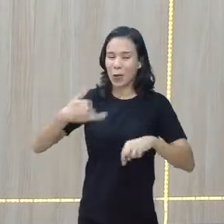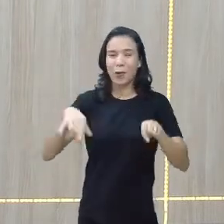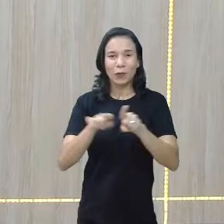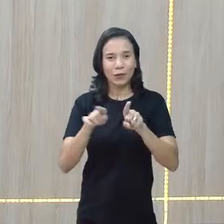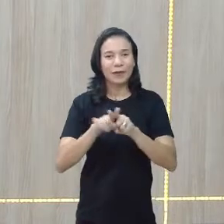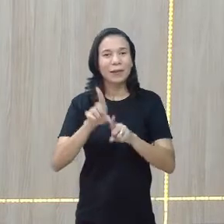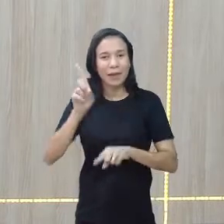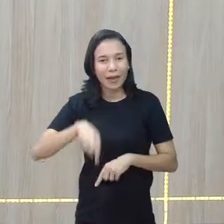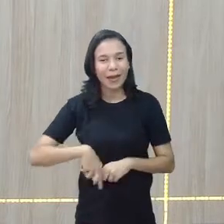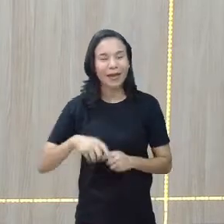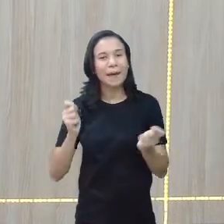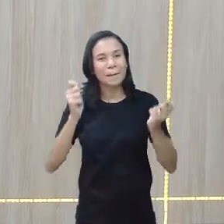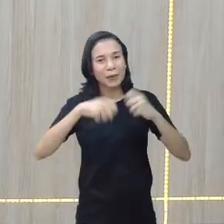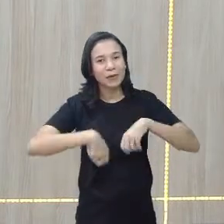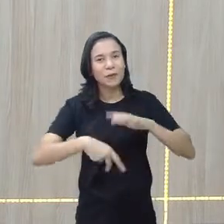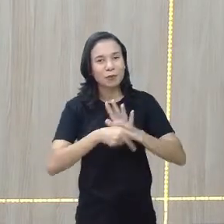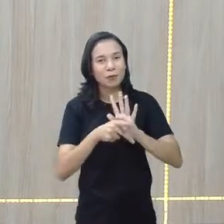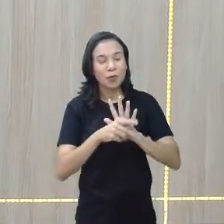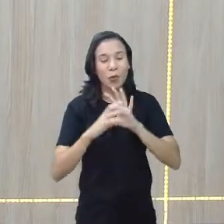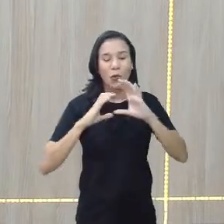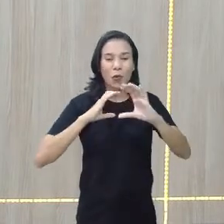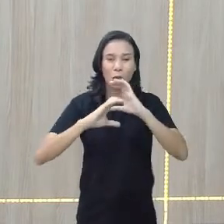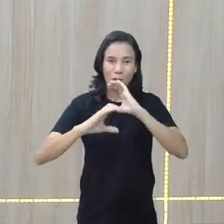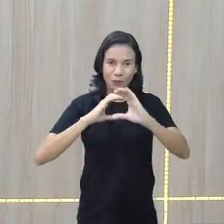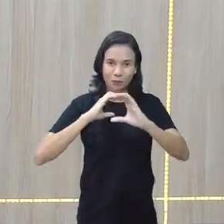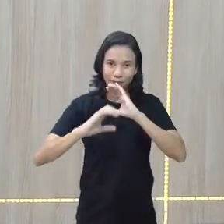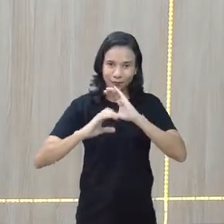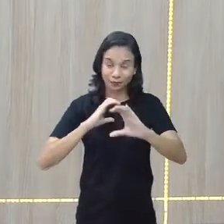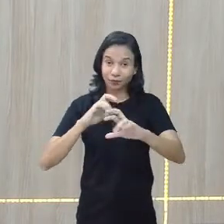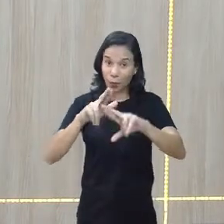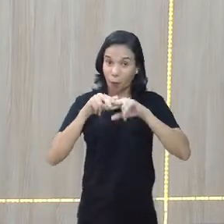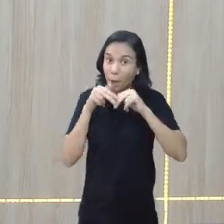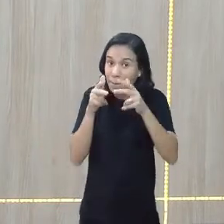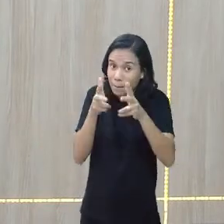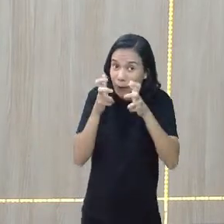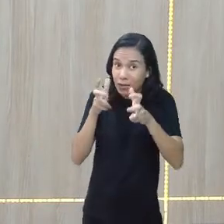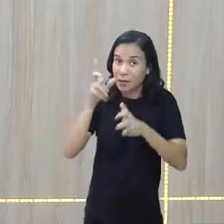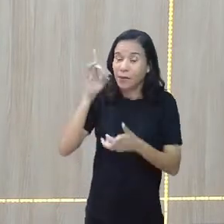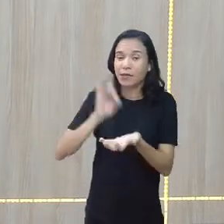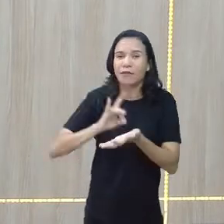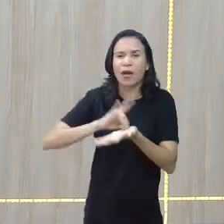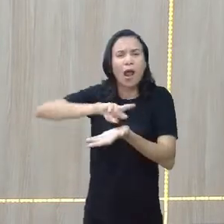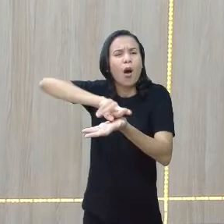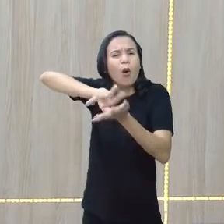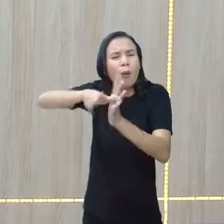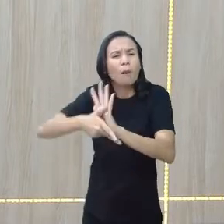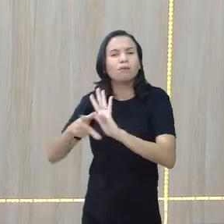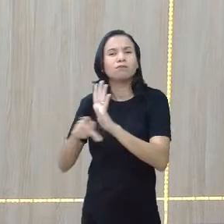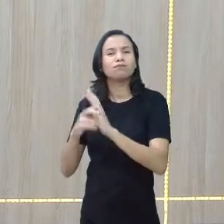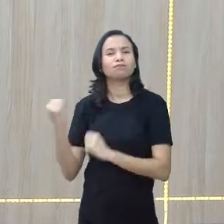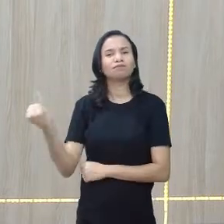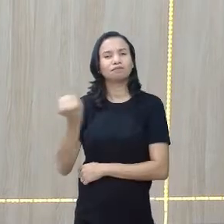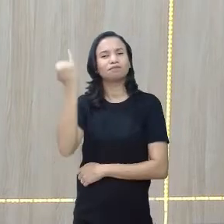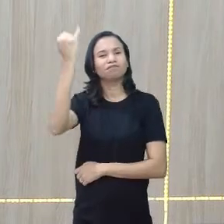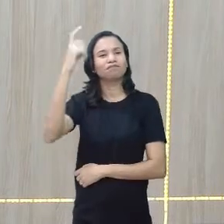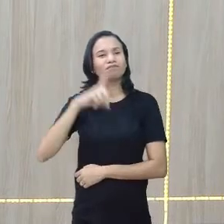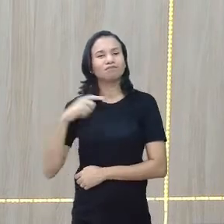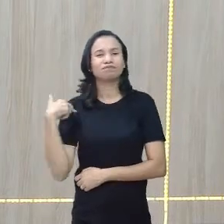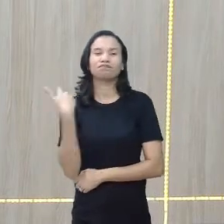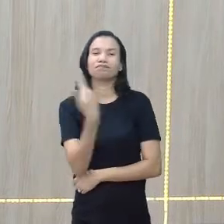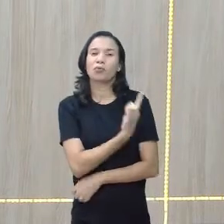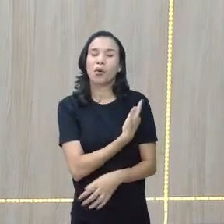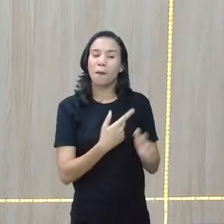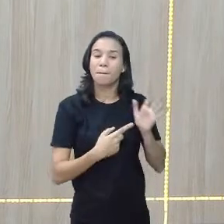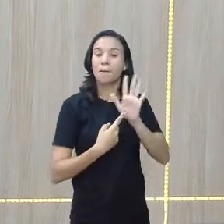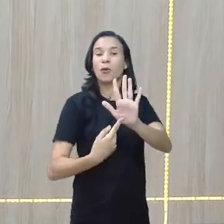também pressupõe uma possibilidade de comunicação. Então, percebam quantos aspectos importantes a gente pode